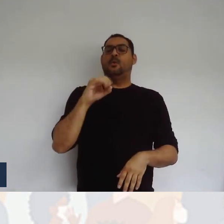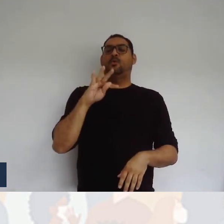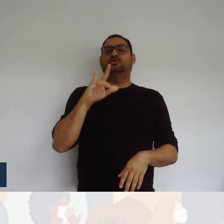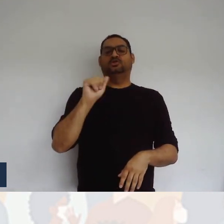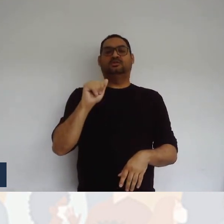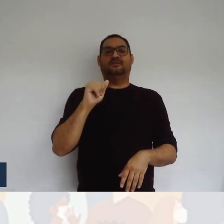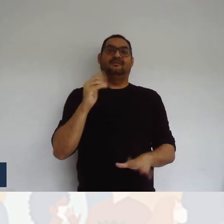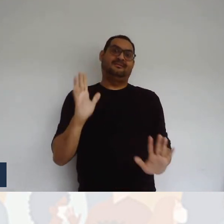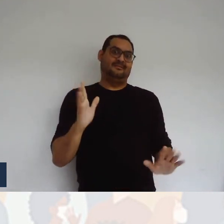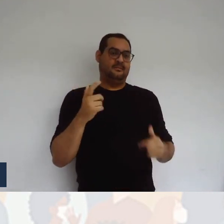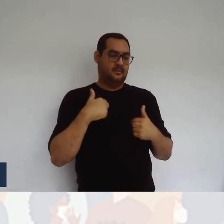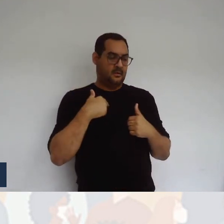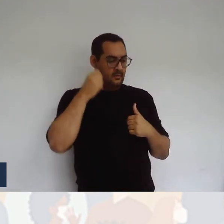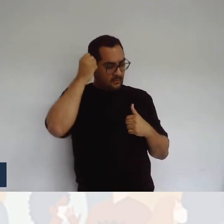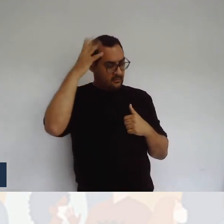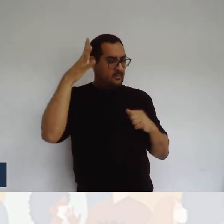Mas